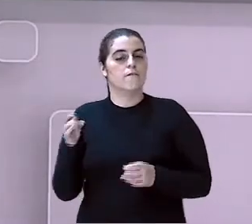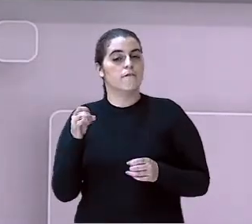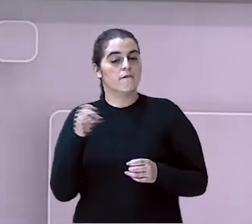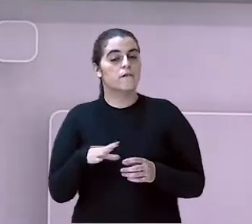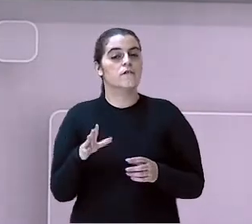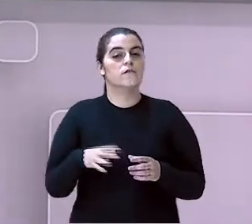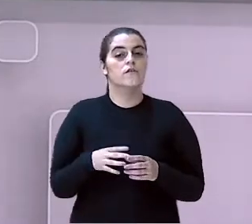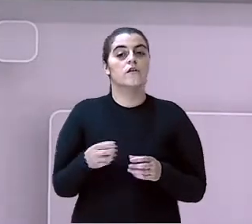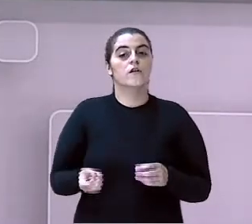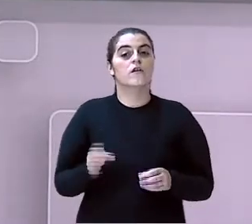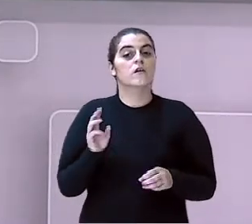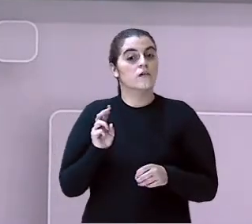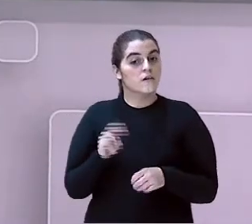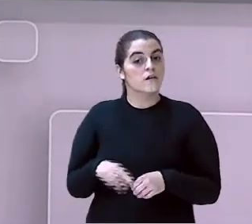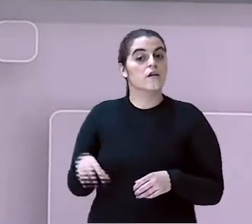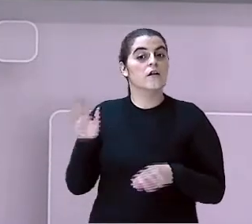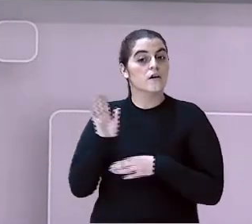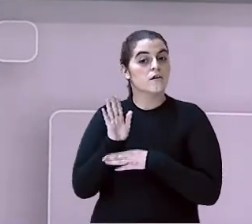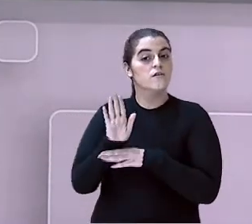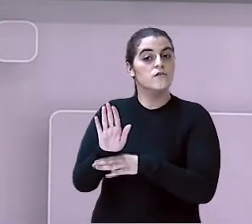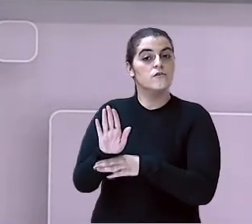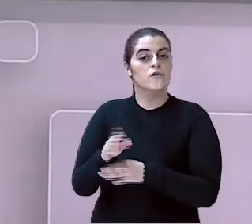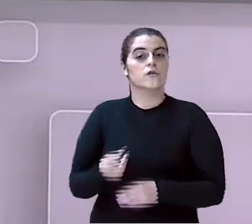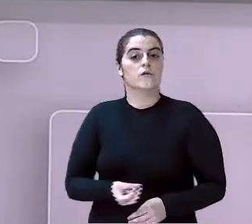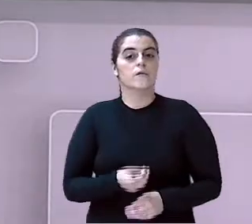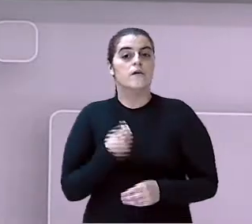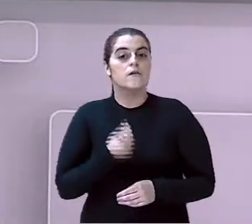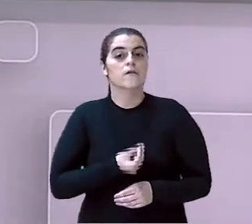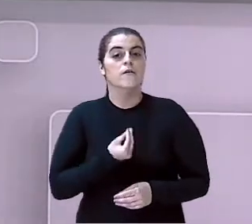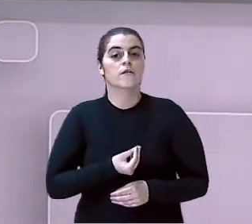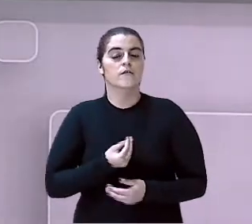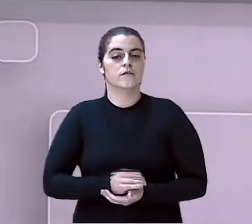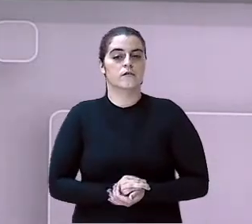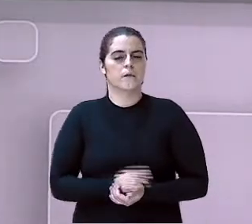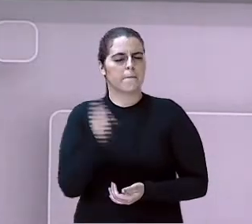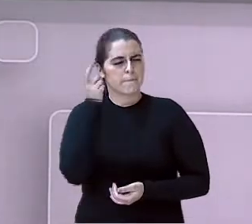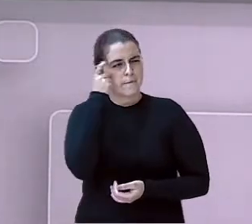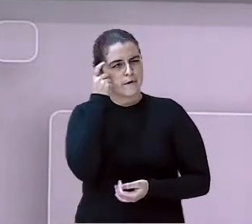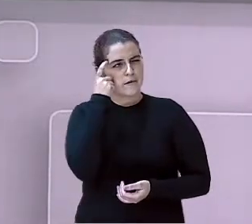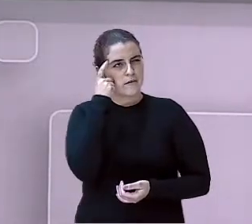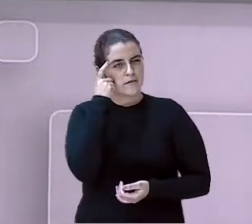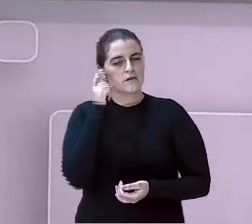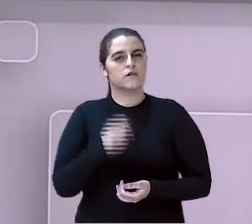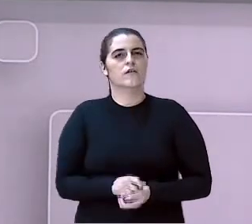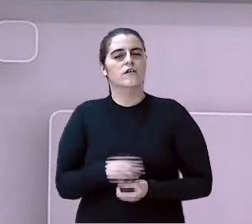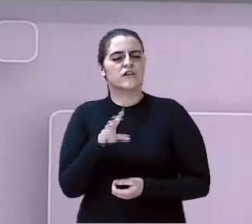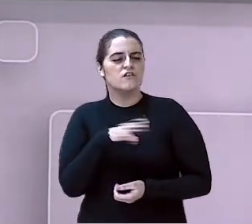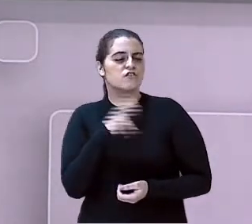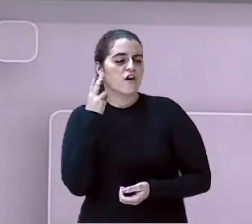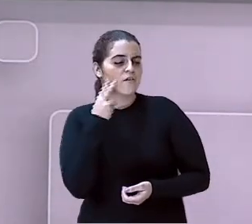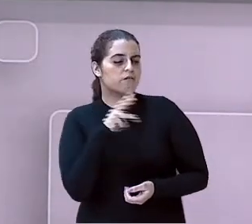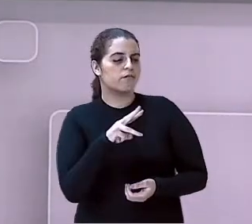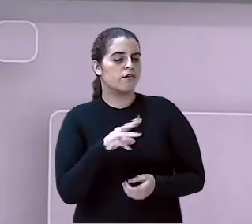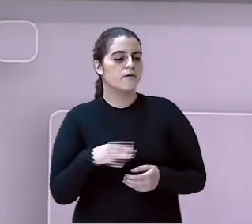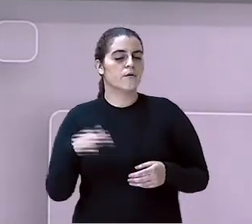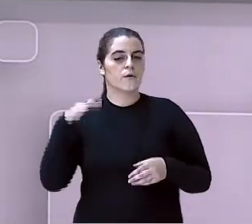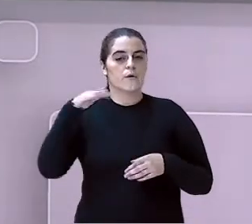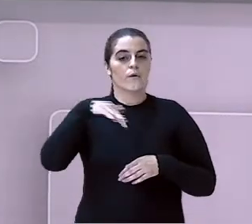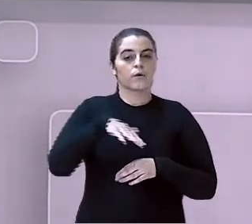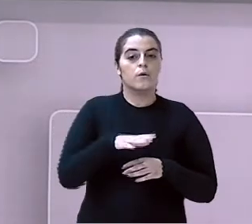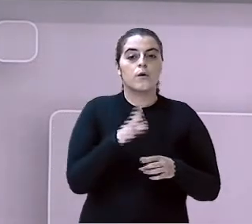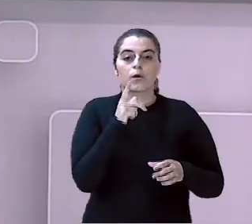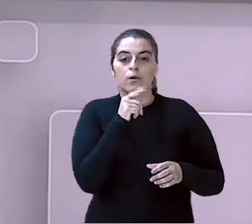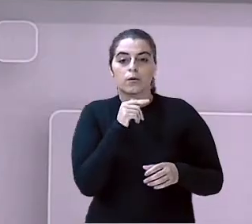faz parte e ajuda esses animais na sua sobrevivência. Pensa, quem já teve a oportunidade de ir na praia,